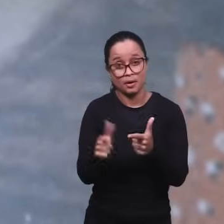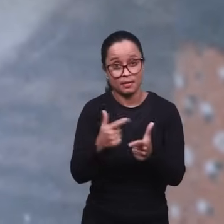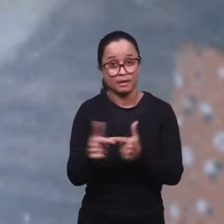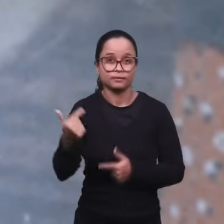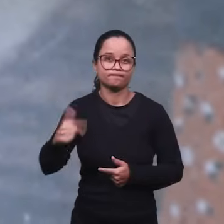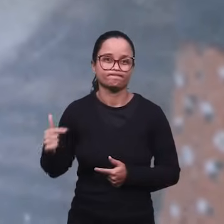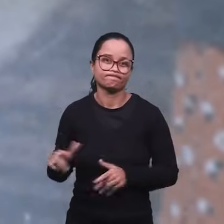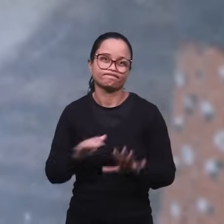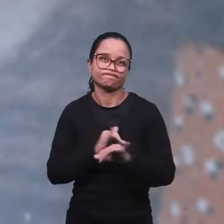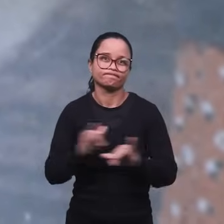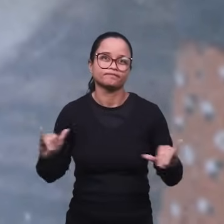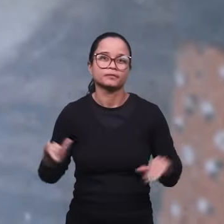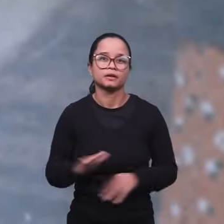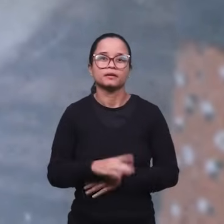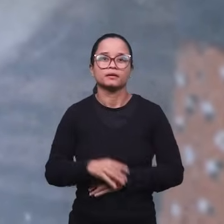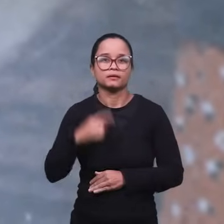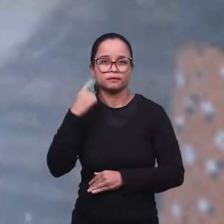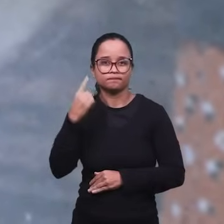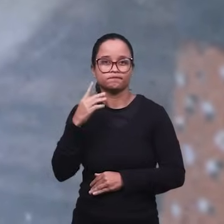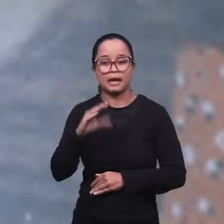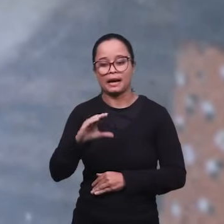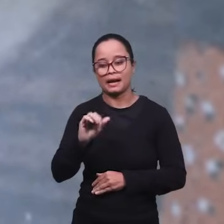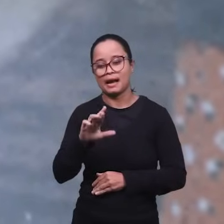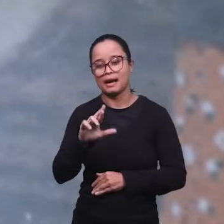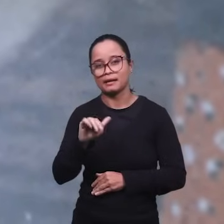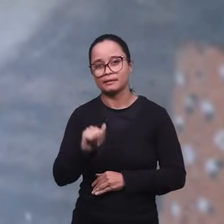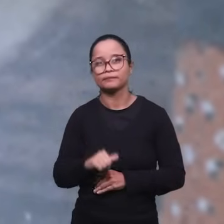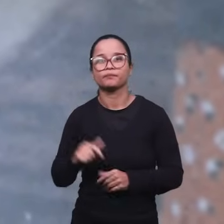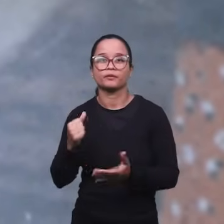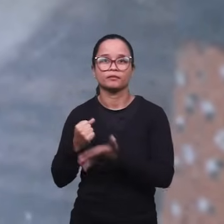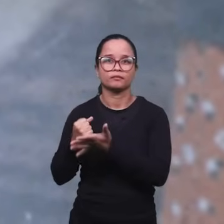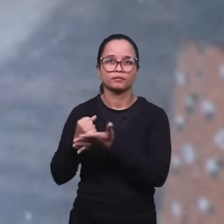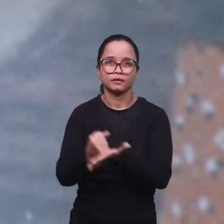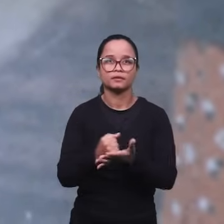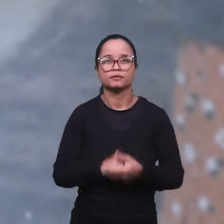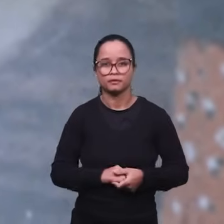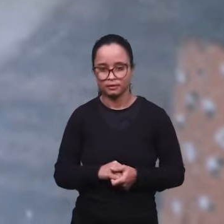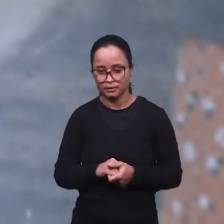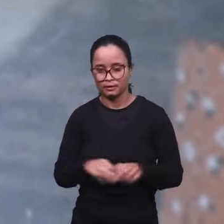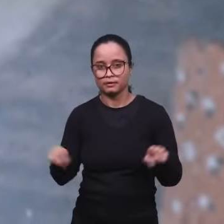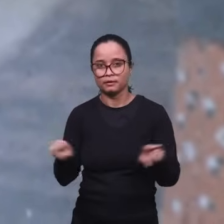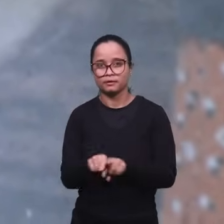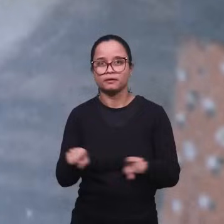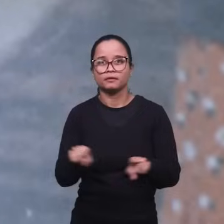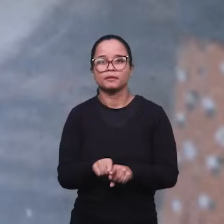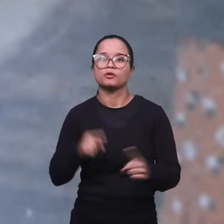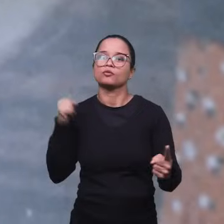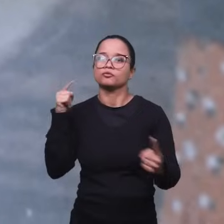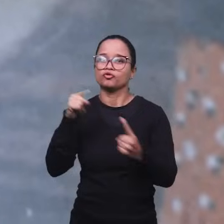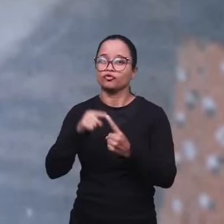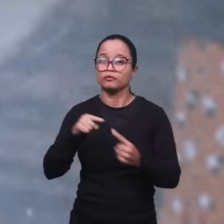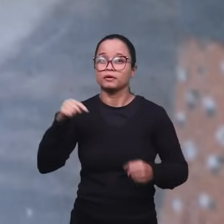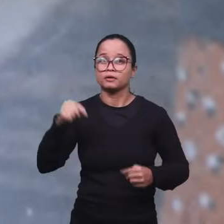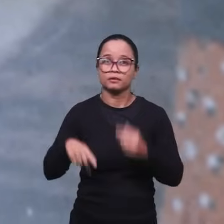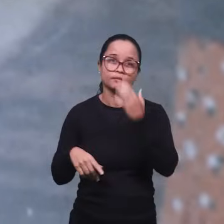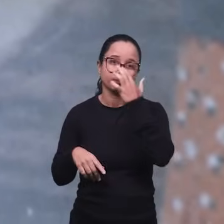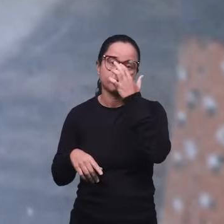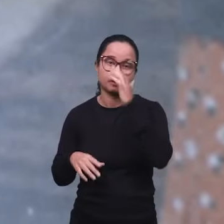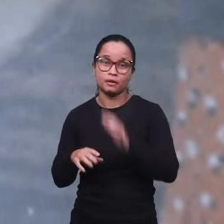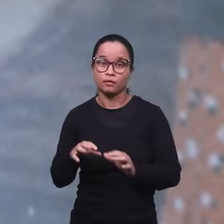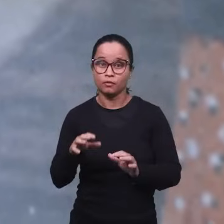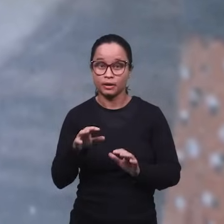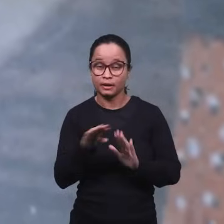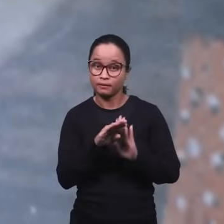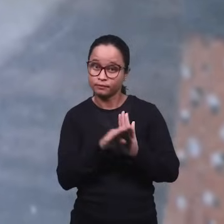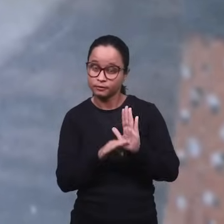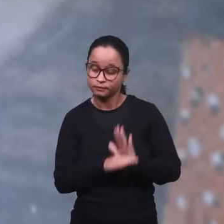problema nenhum da gente falar isso, a doutora Carla tem sido um apoio e é uma pessoa para esse objetivo, que foi o objetivo do programa de